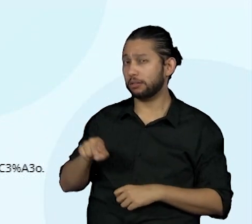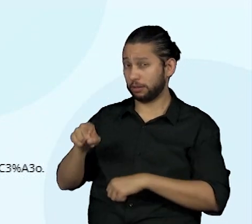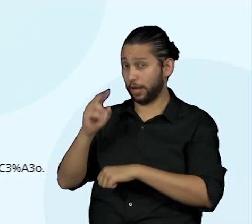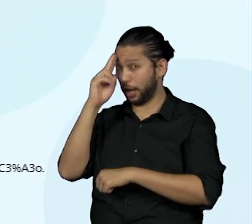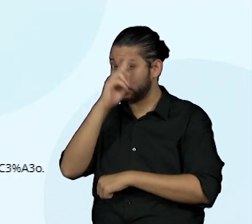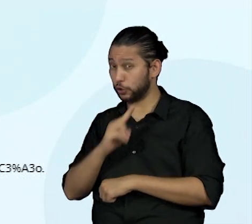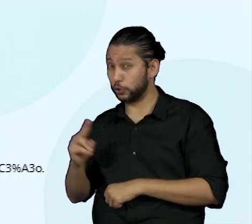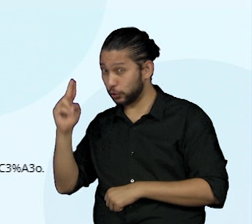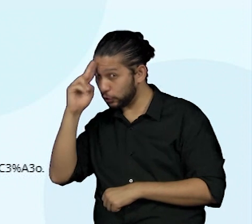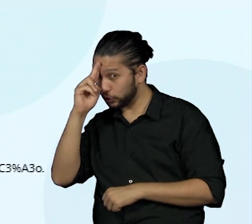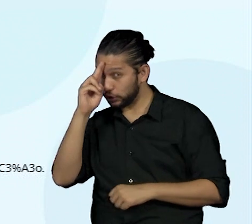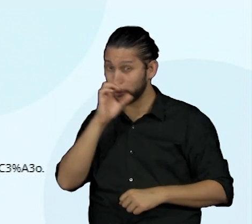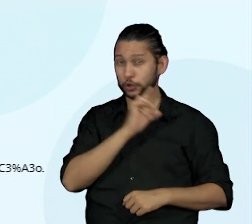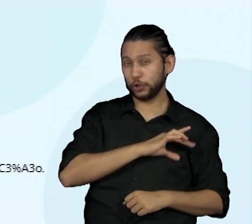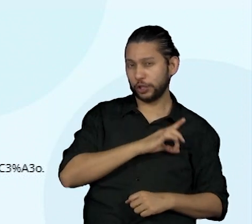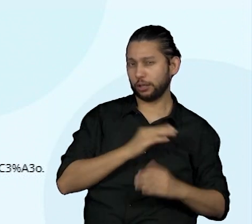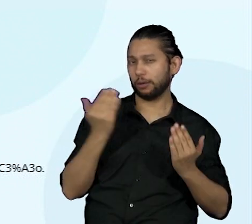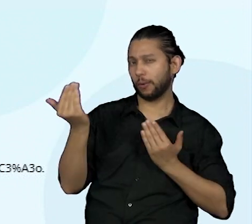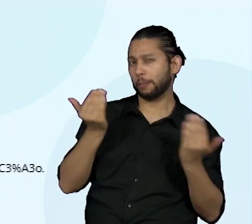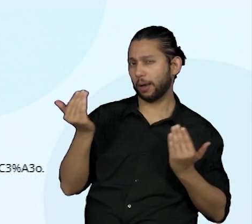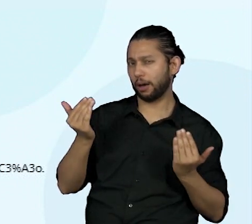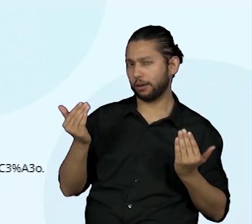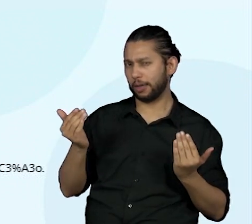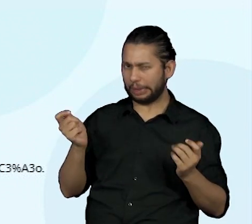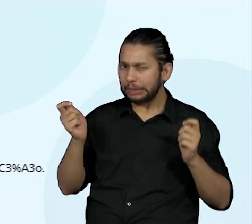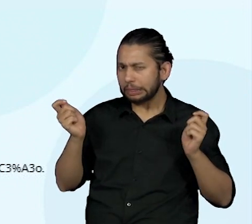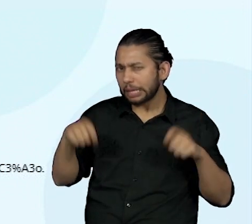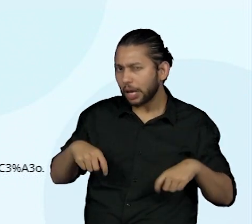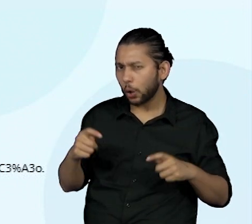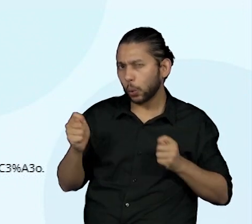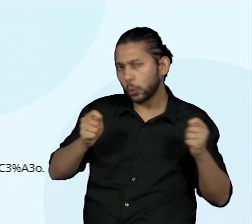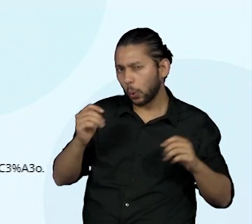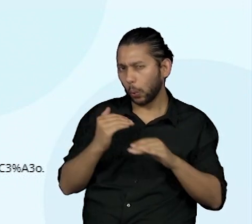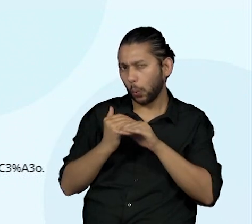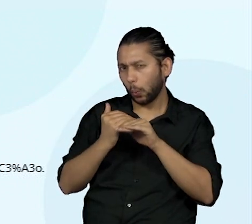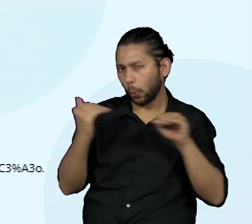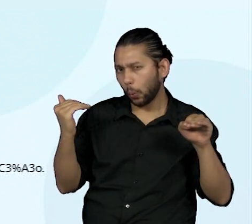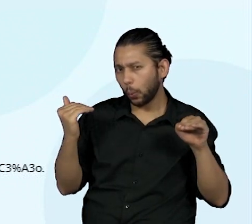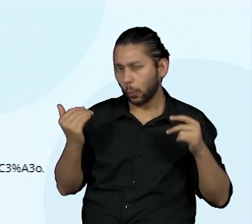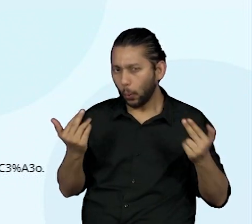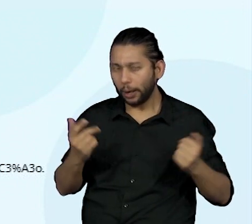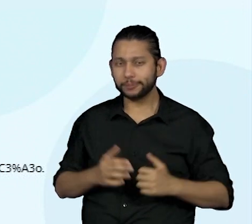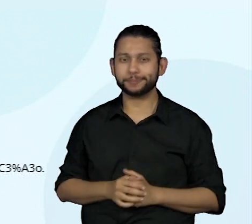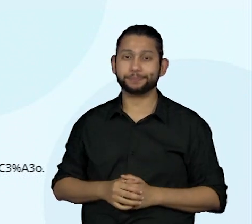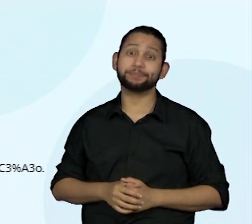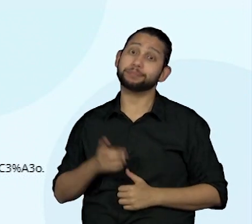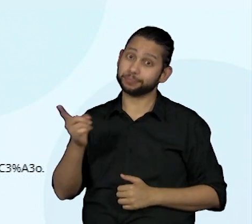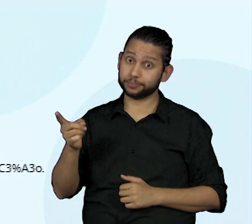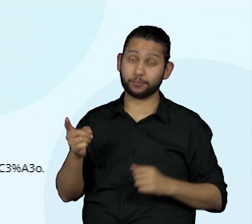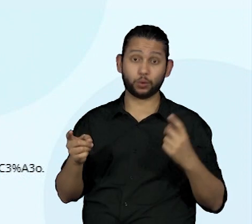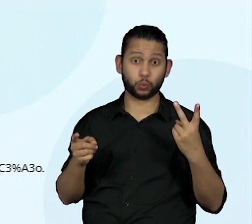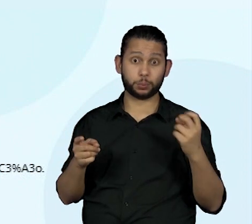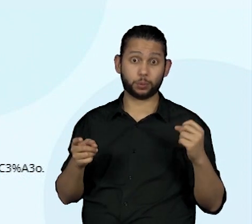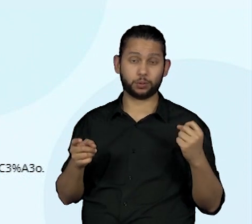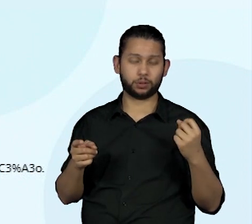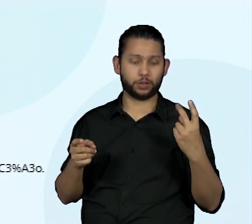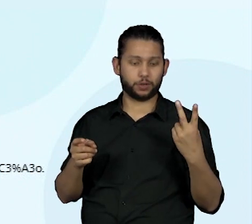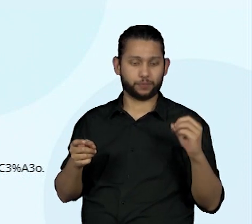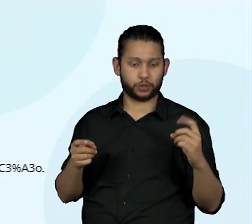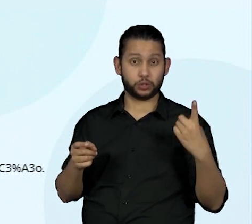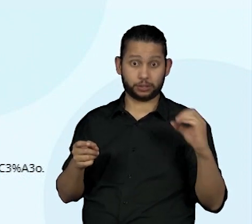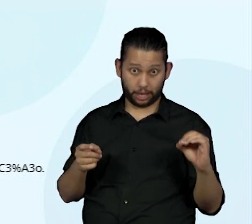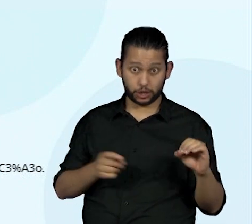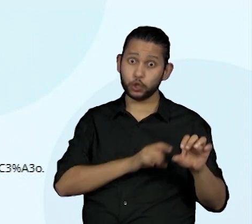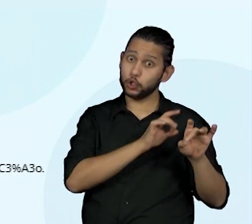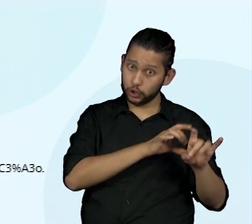terremotos? Vamos ver. Em 2010, aconteceu um terremoto também no Haiti, só que ele foi de